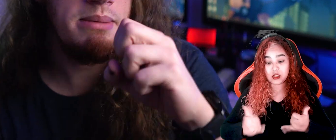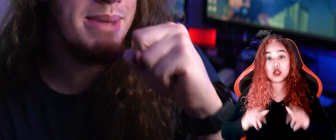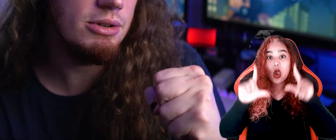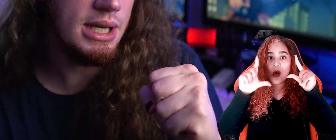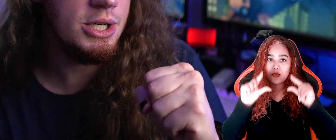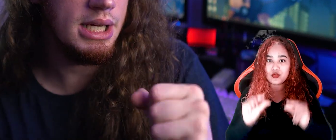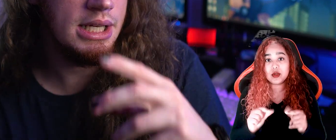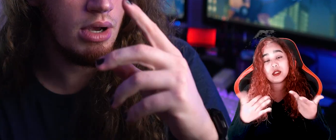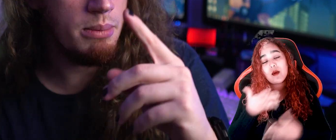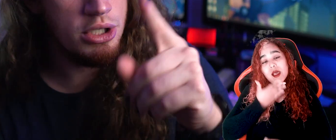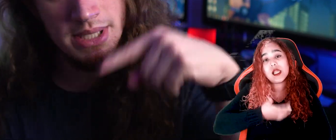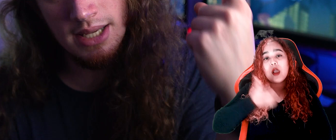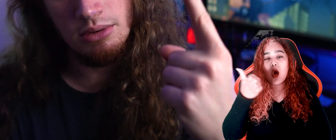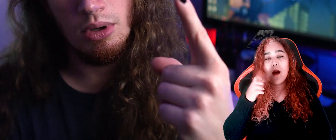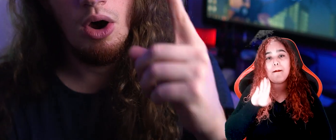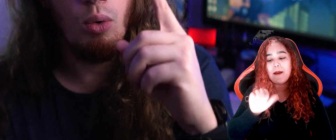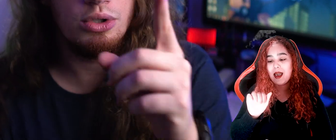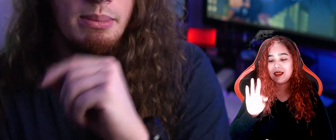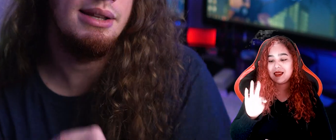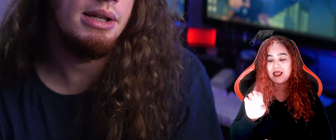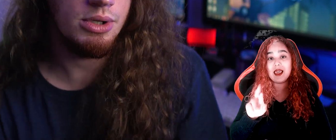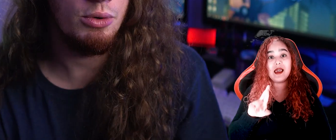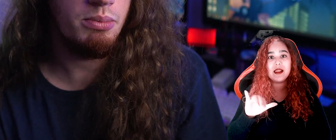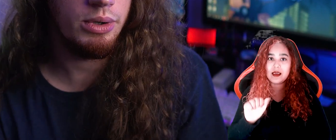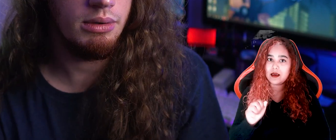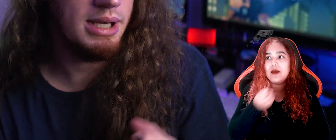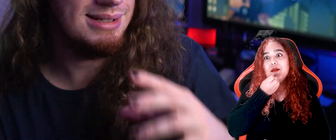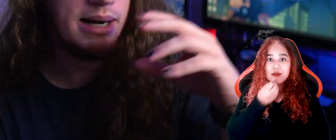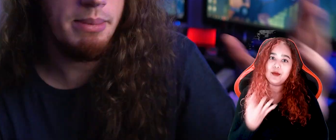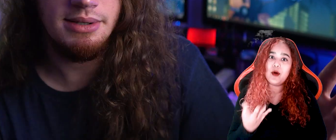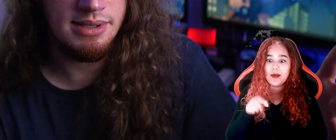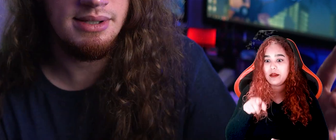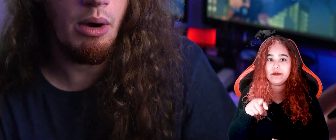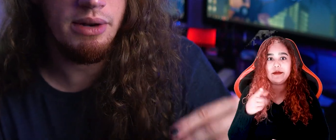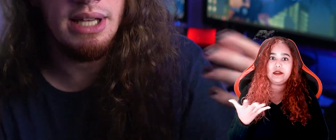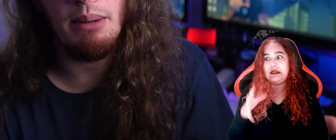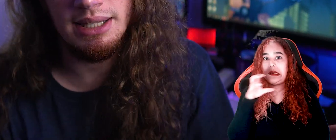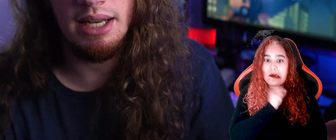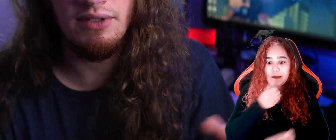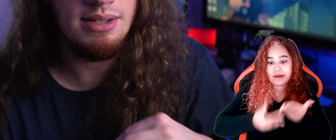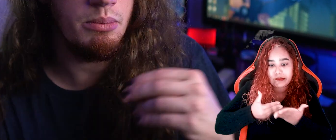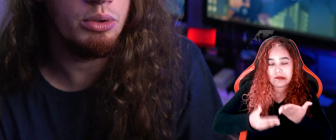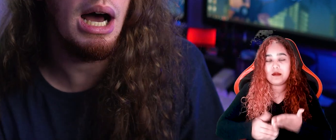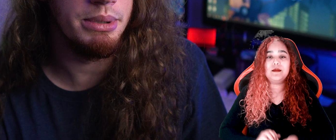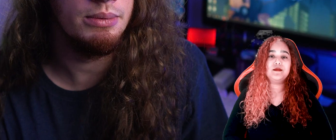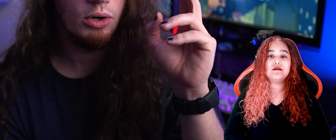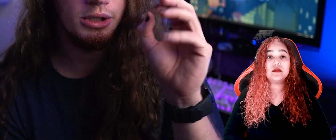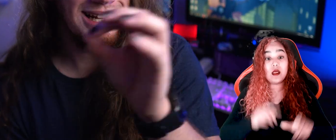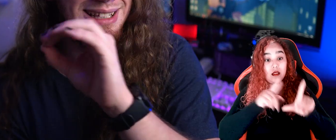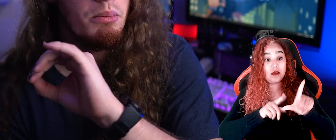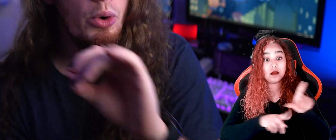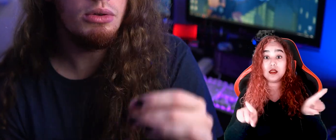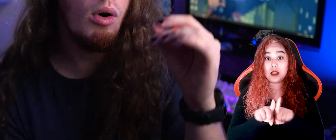consomem menos energia. E isso acaba otimizando o uso da bateria do seu notebook. O que é extremamente essencial para evitar que a bateria vicie muito rápido.